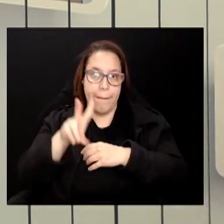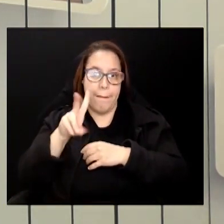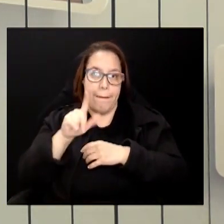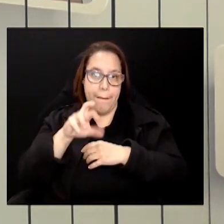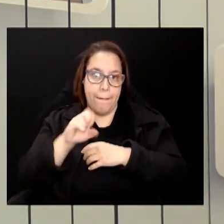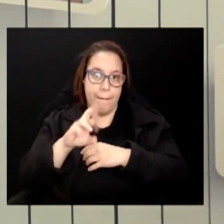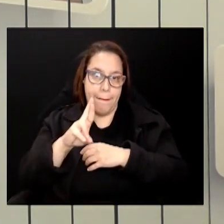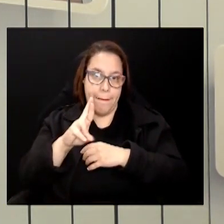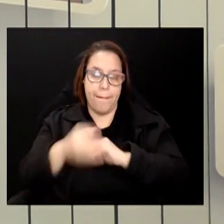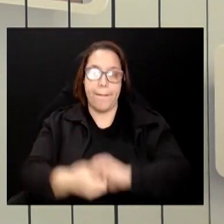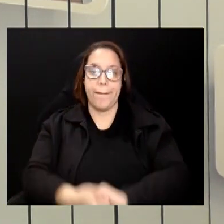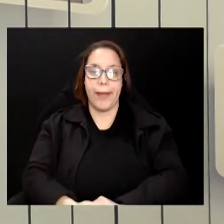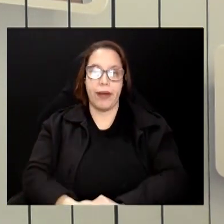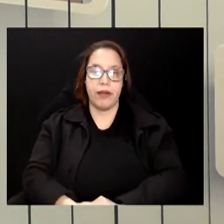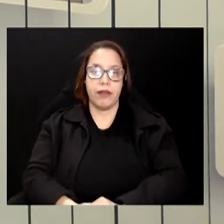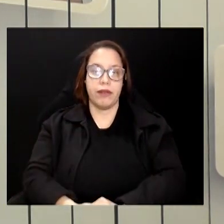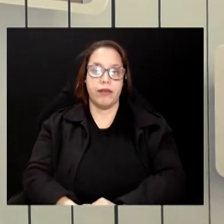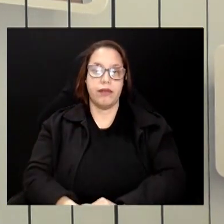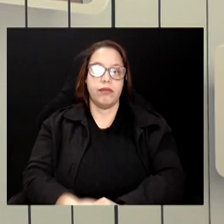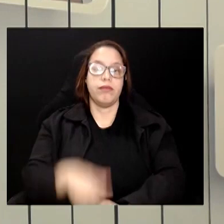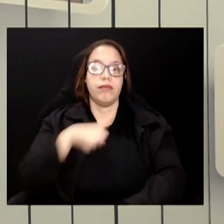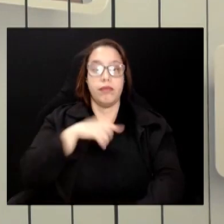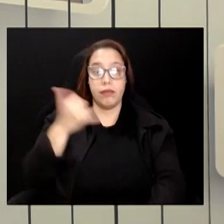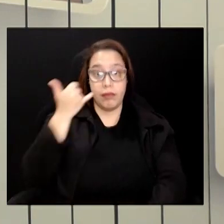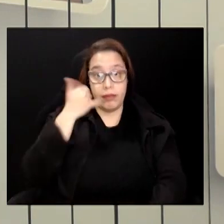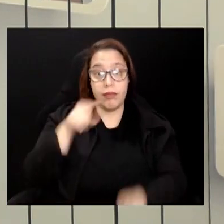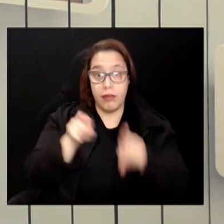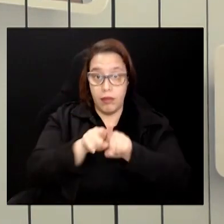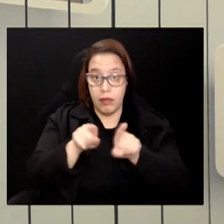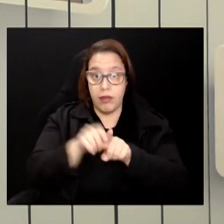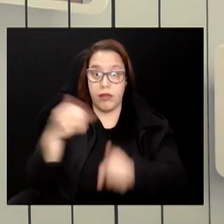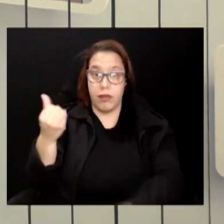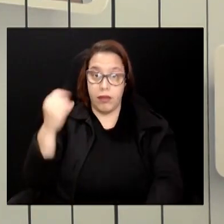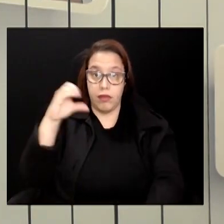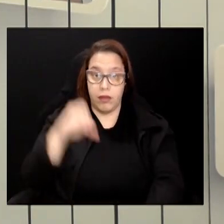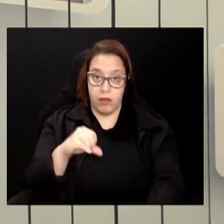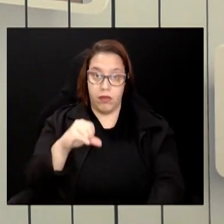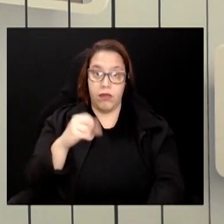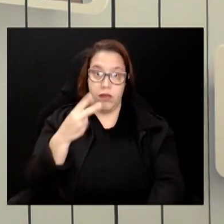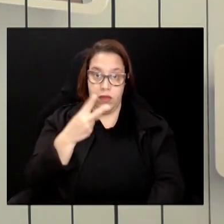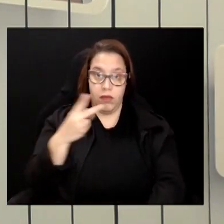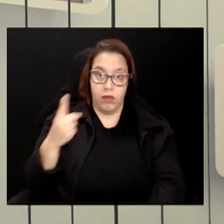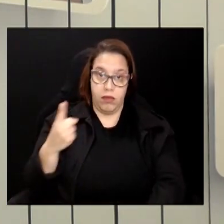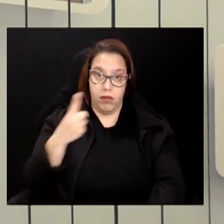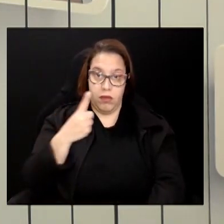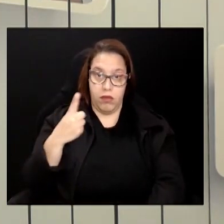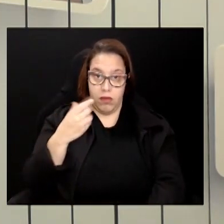anajulia.fontes@campinas.sp.gov.br e tem um telefone também, 19 DDD